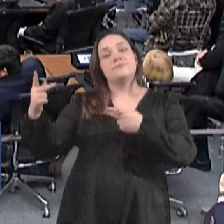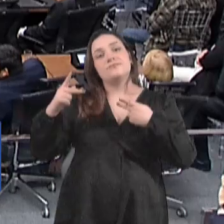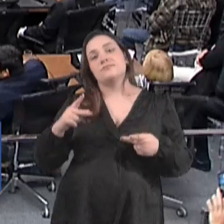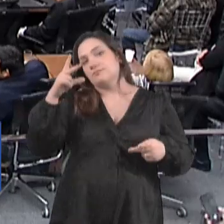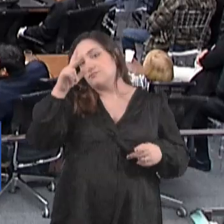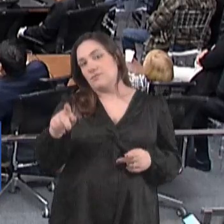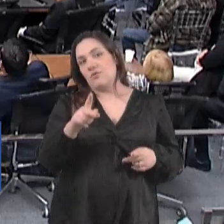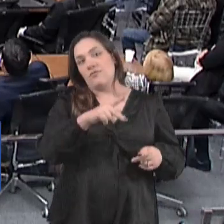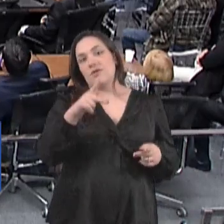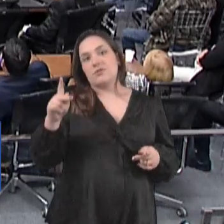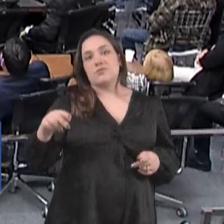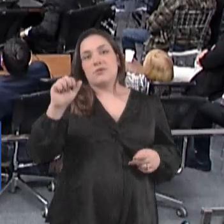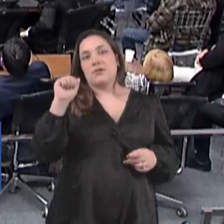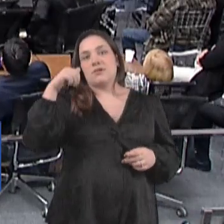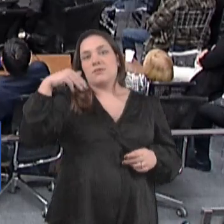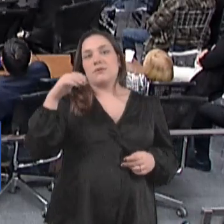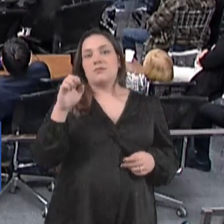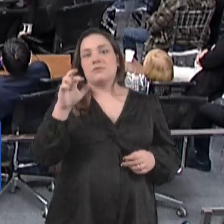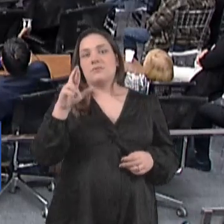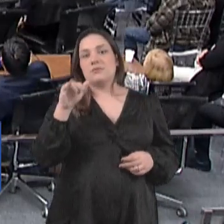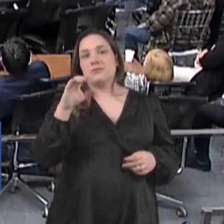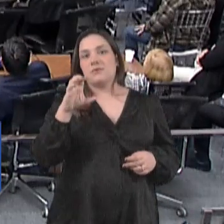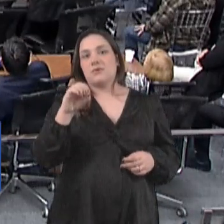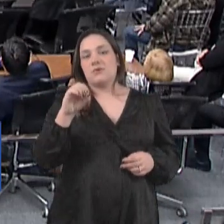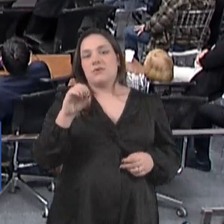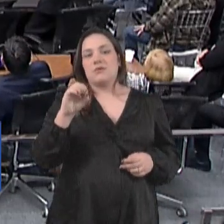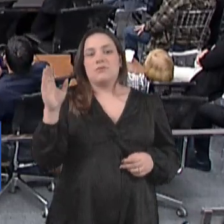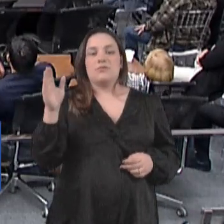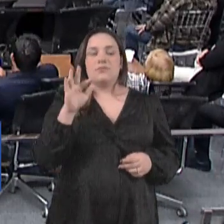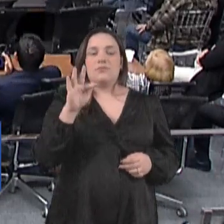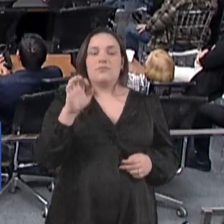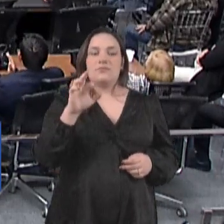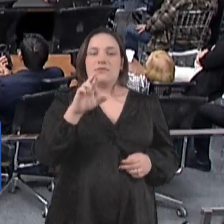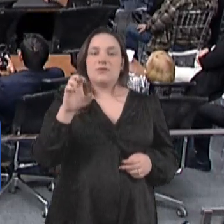Convidamos o professor Américo Ferreira Calheiros.